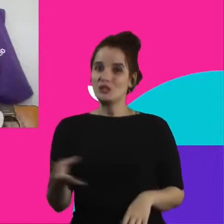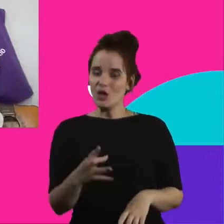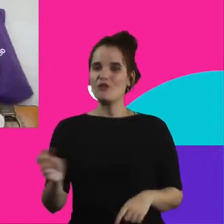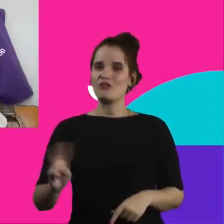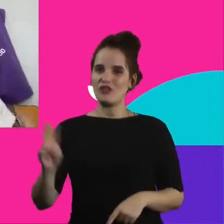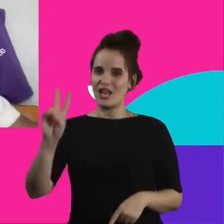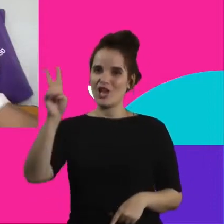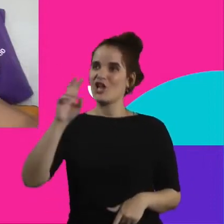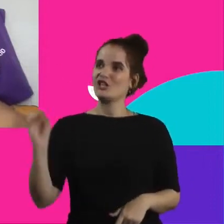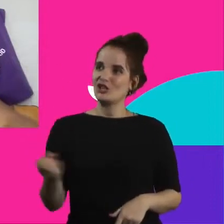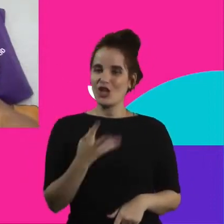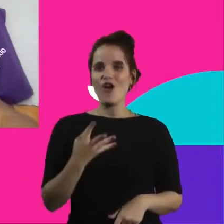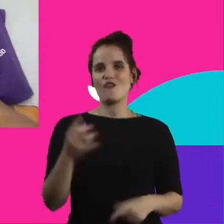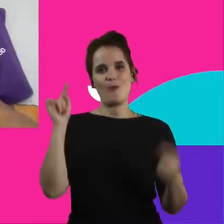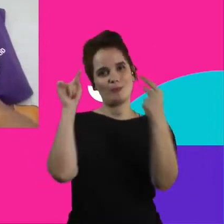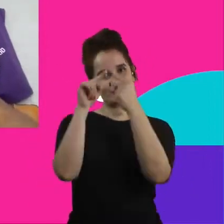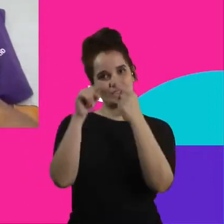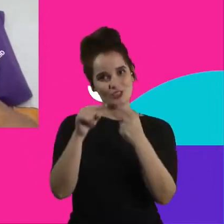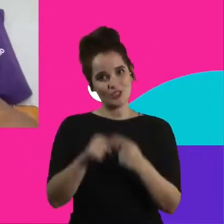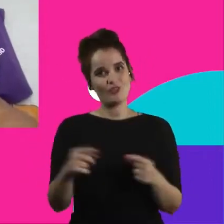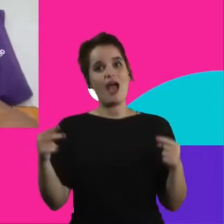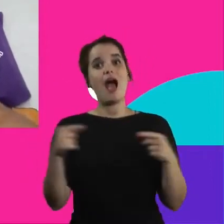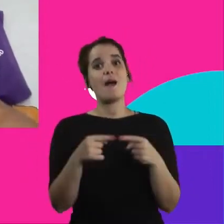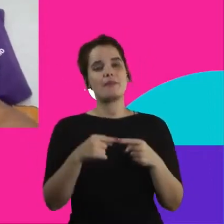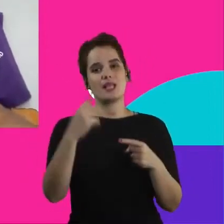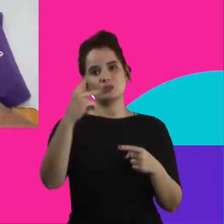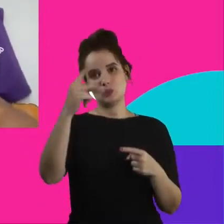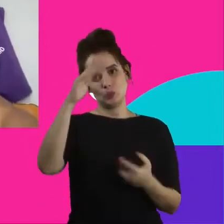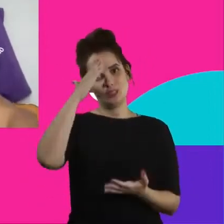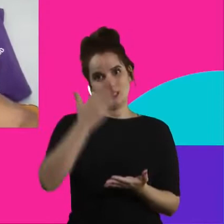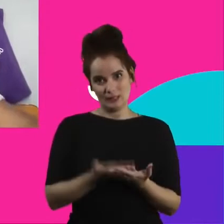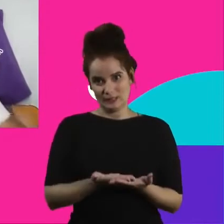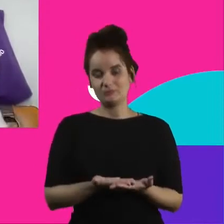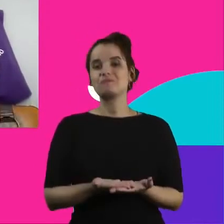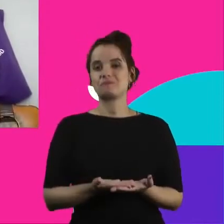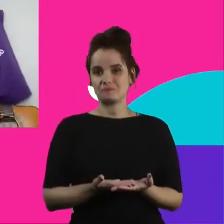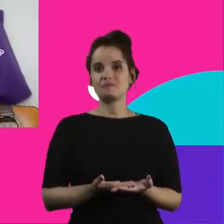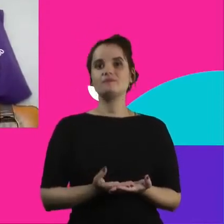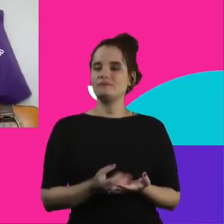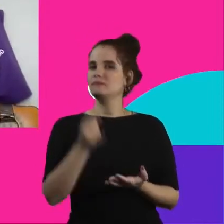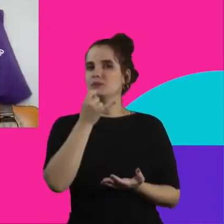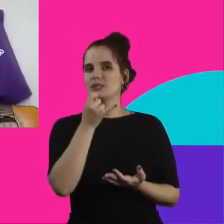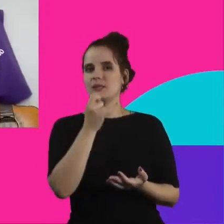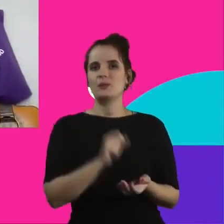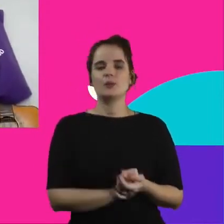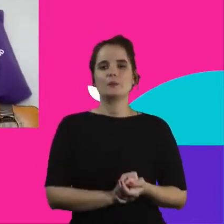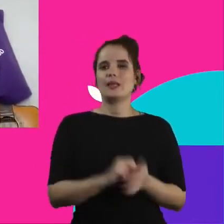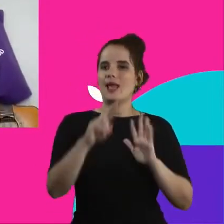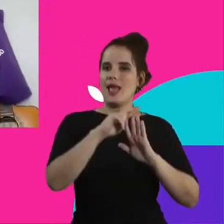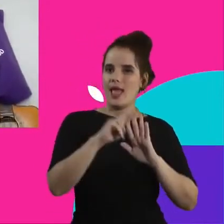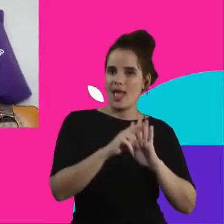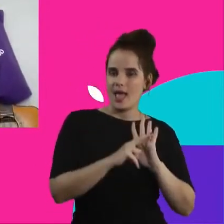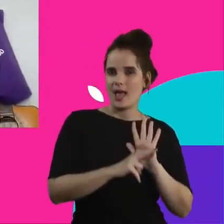princípios, que estejam mais alinhados com as suas crenças, que possam, né, no desenho, nas regras ali